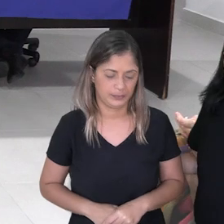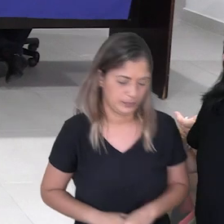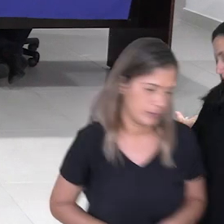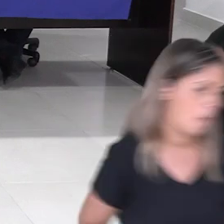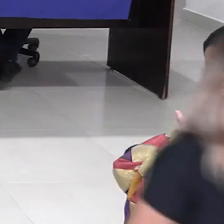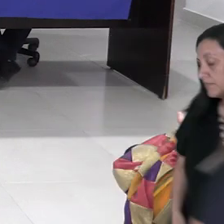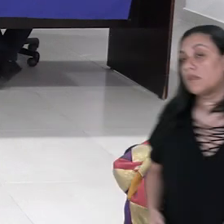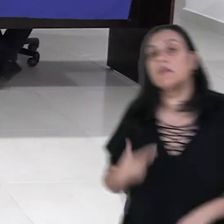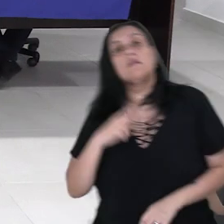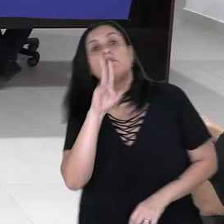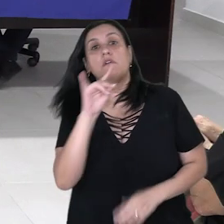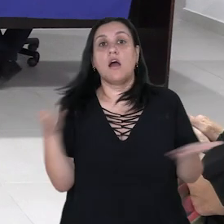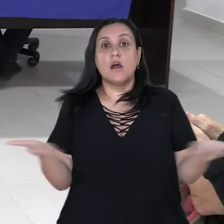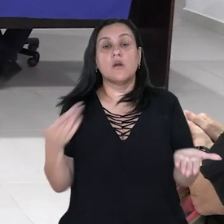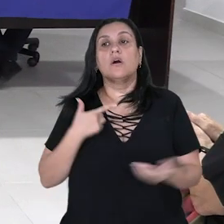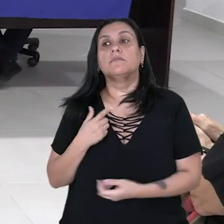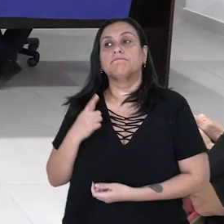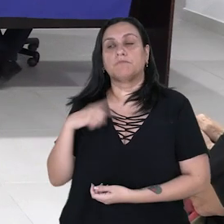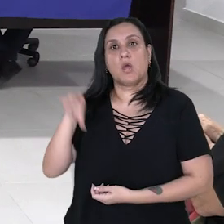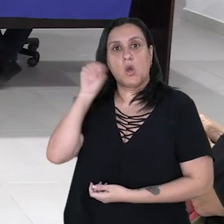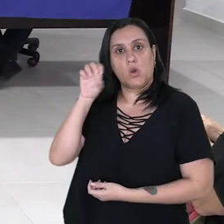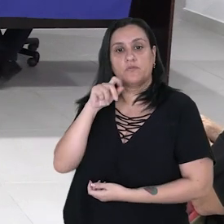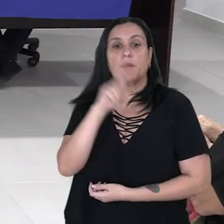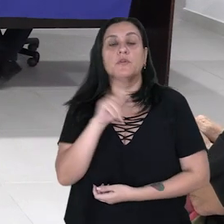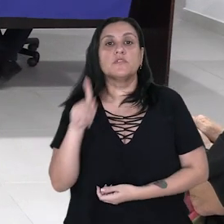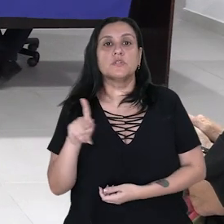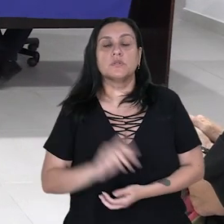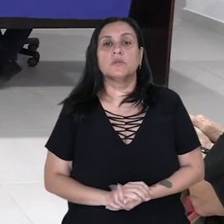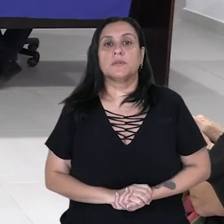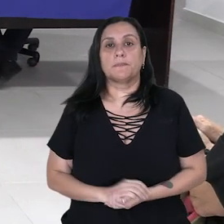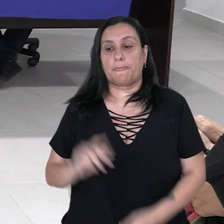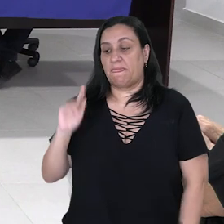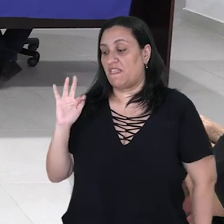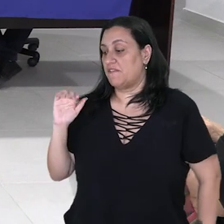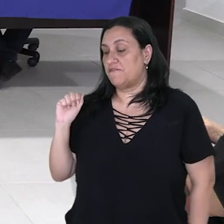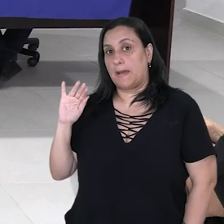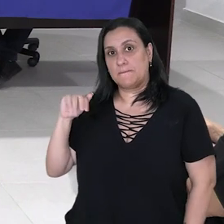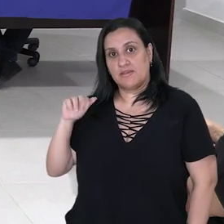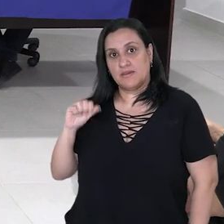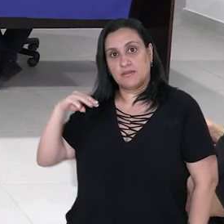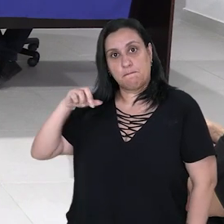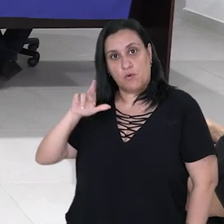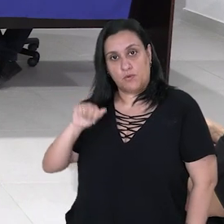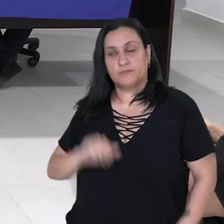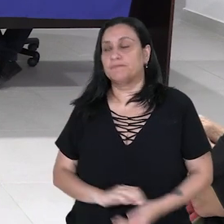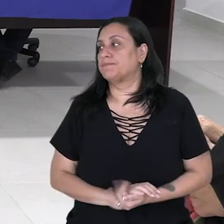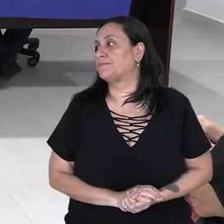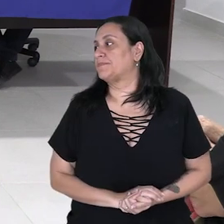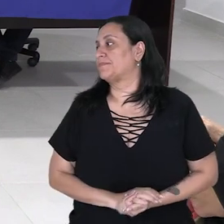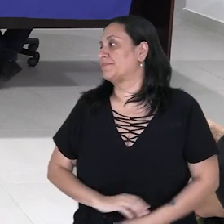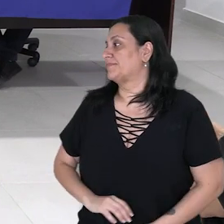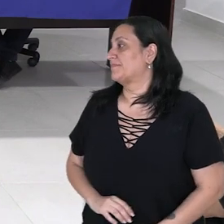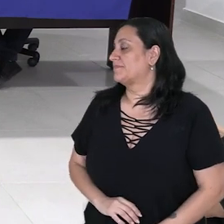Legal. Vamos agora escutar a professora Fabiana Moura Arruda.